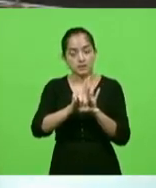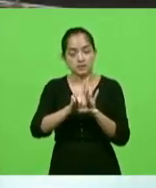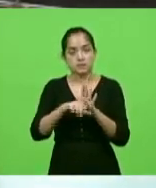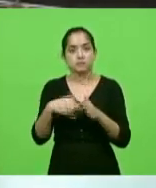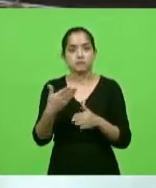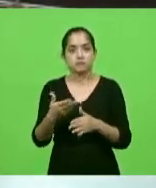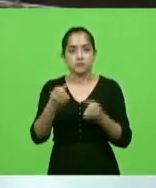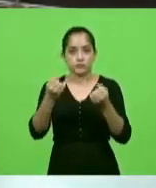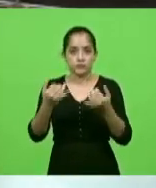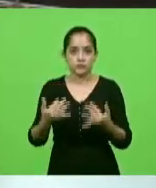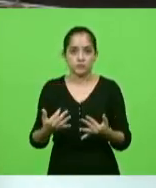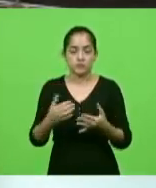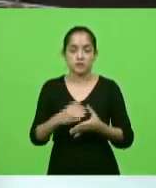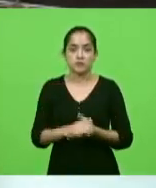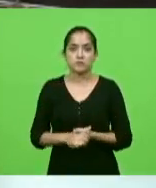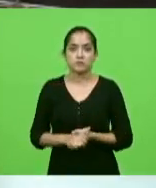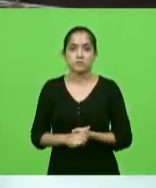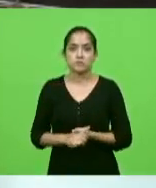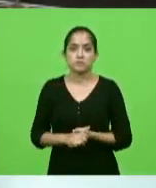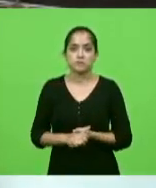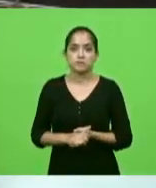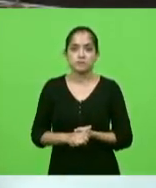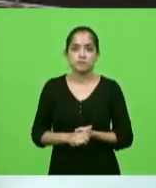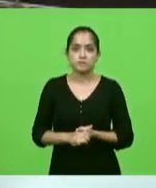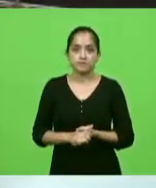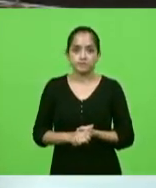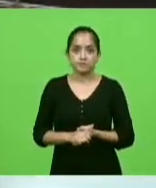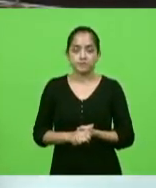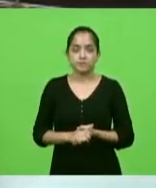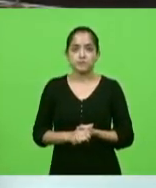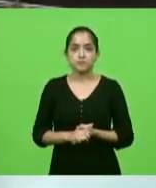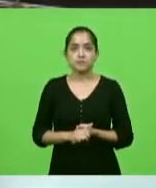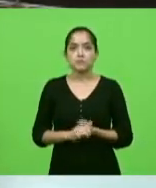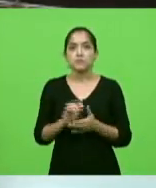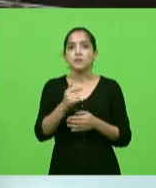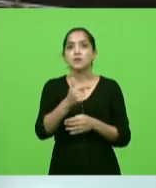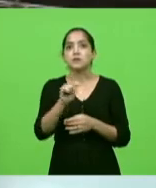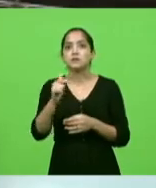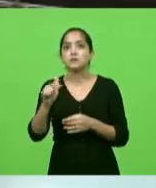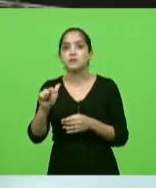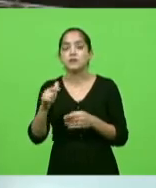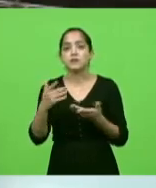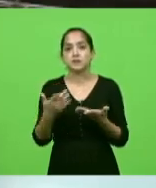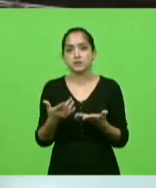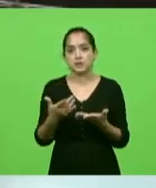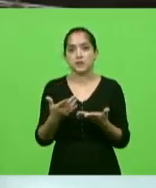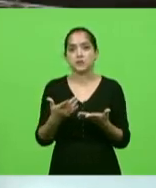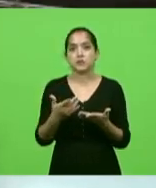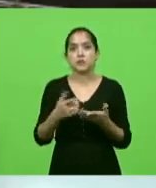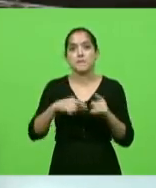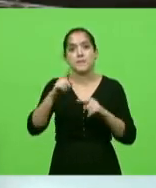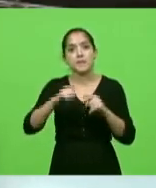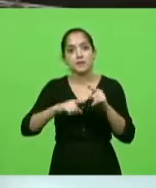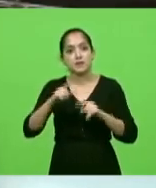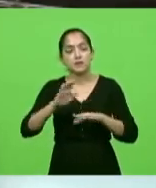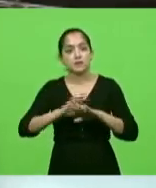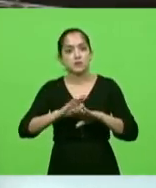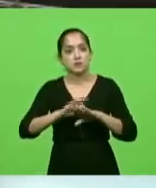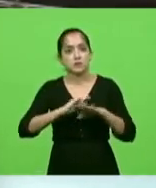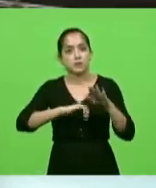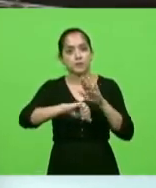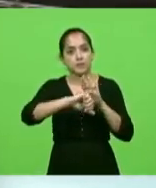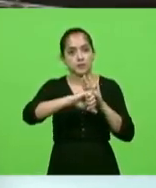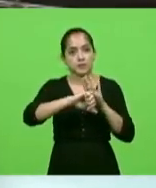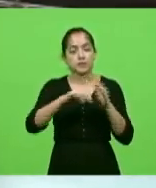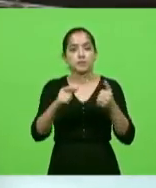médias e a ausência de indícios mínimos de maternidade autoria